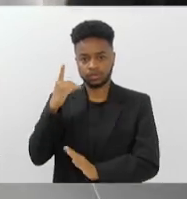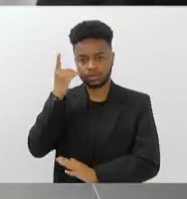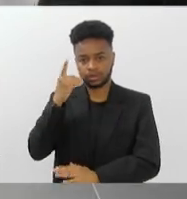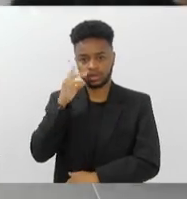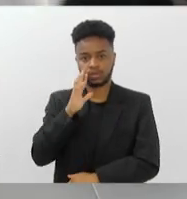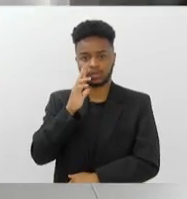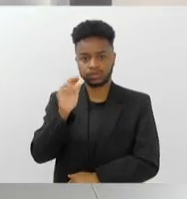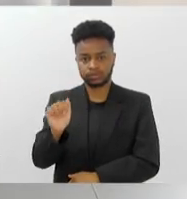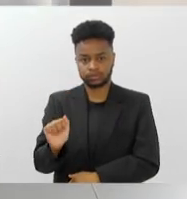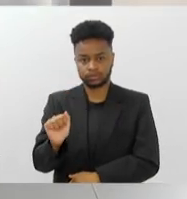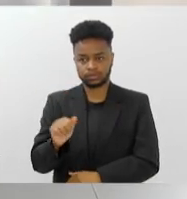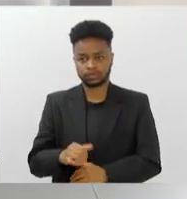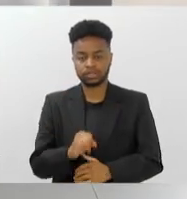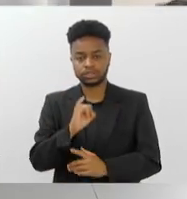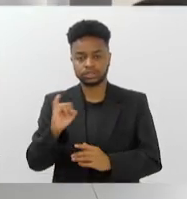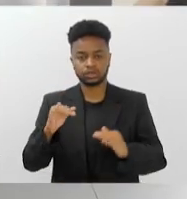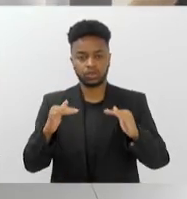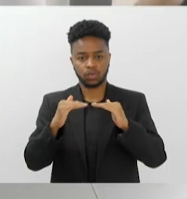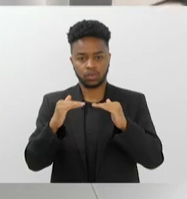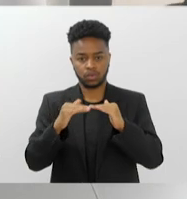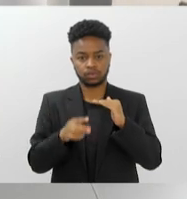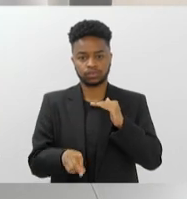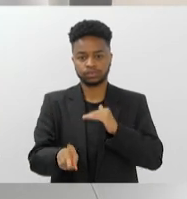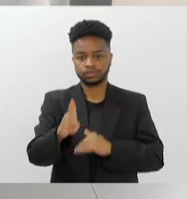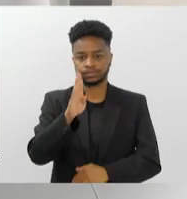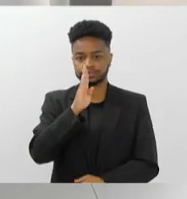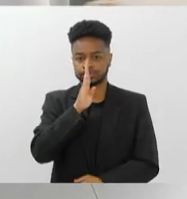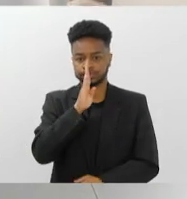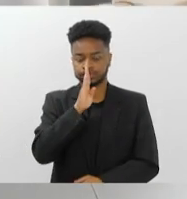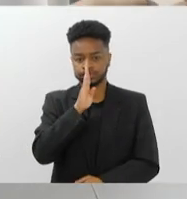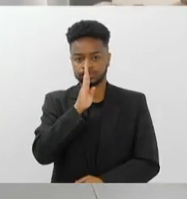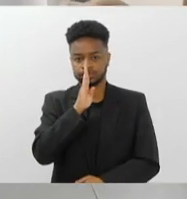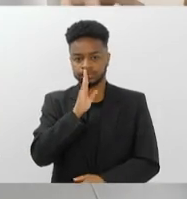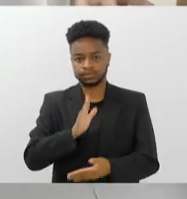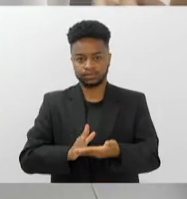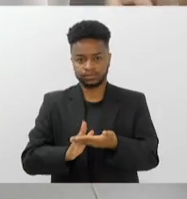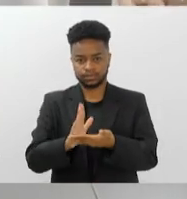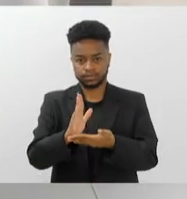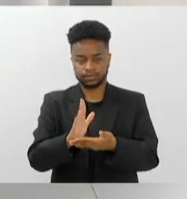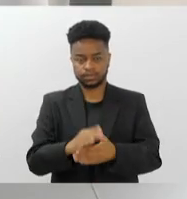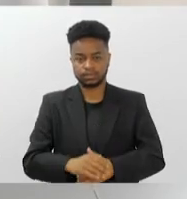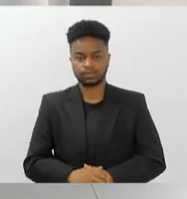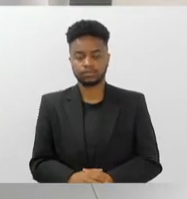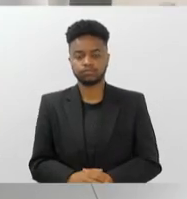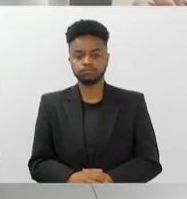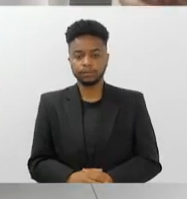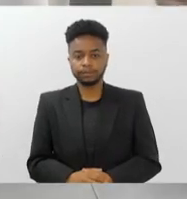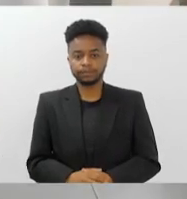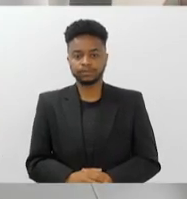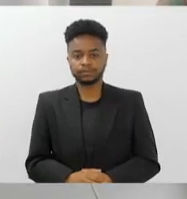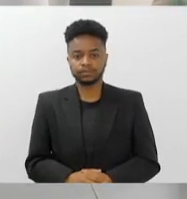Rodrigo Amorim. Senhores que acordam, permaneçam como estão. Aprovado.